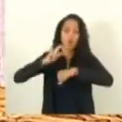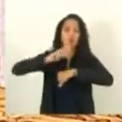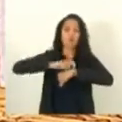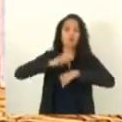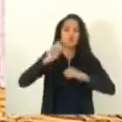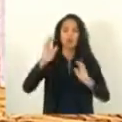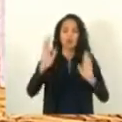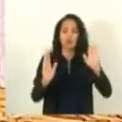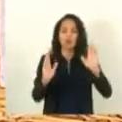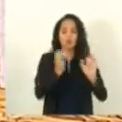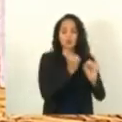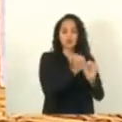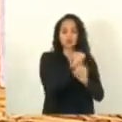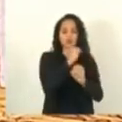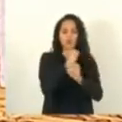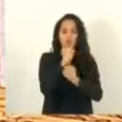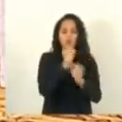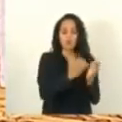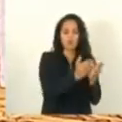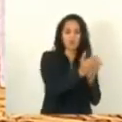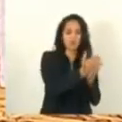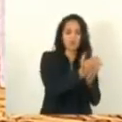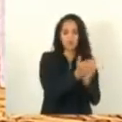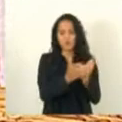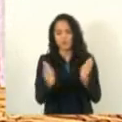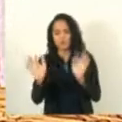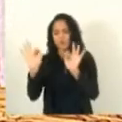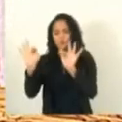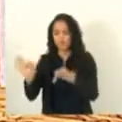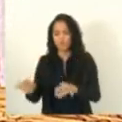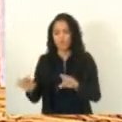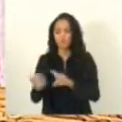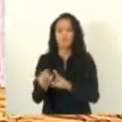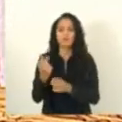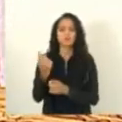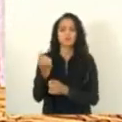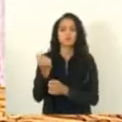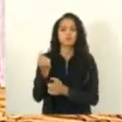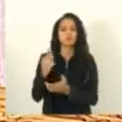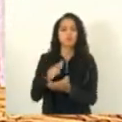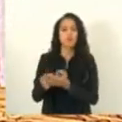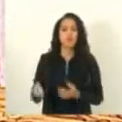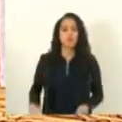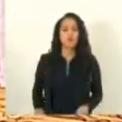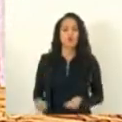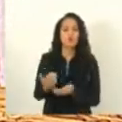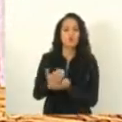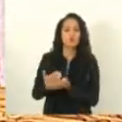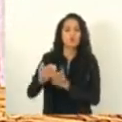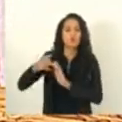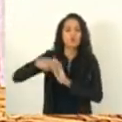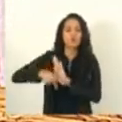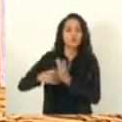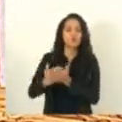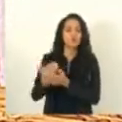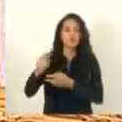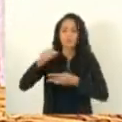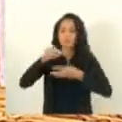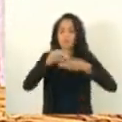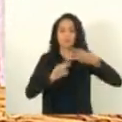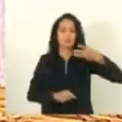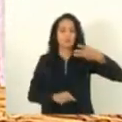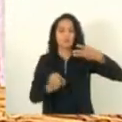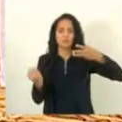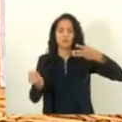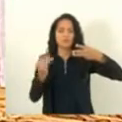que a obra vai durar e o custo do projeto inicial. Só são esses três fatores que